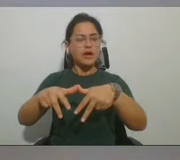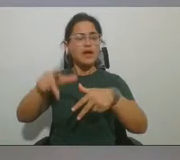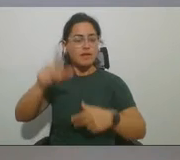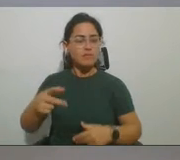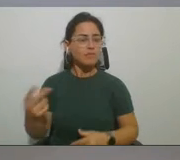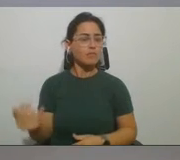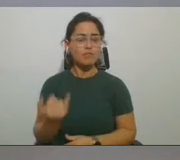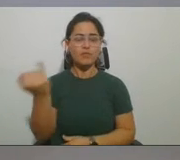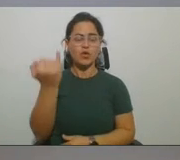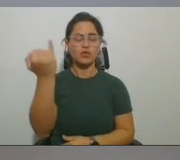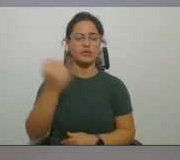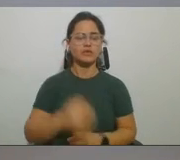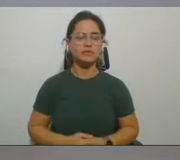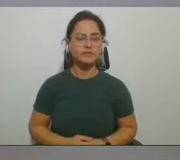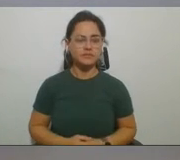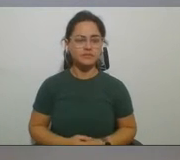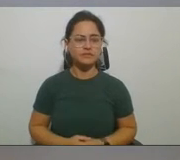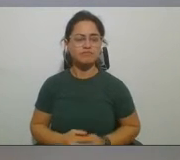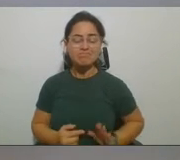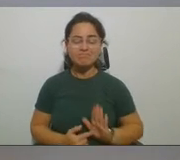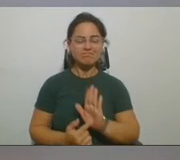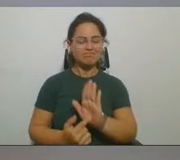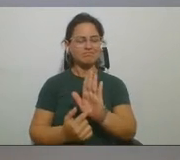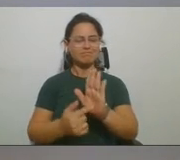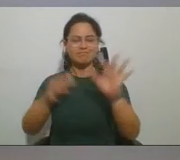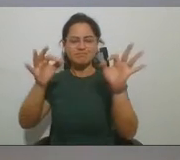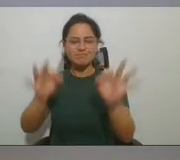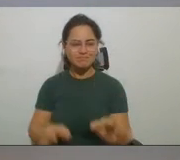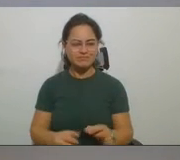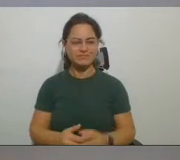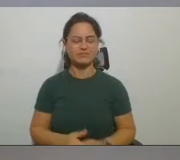transversalizadas e que sejam